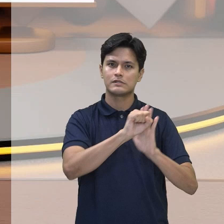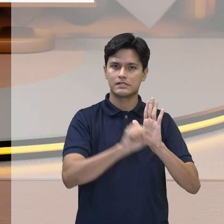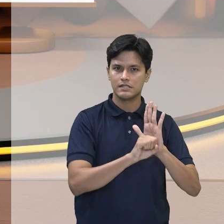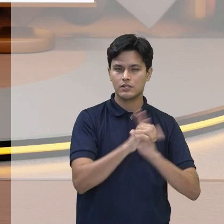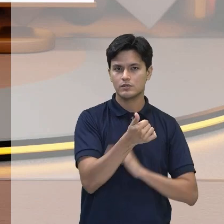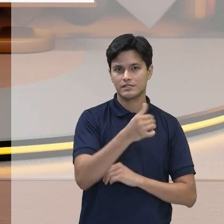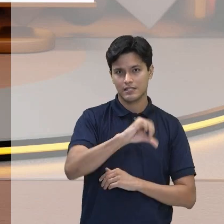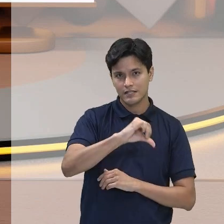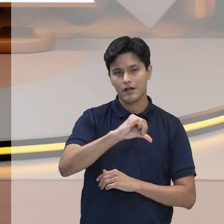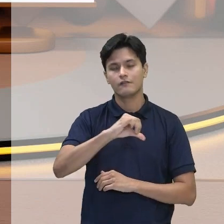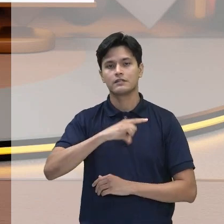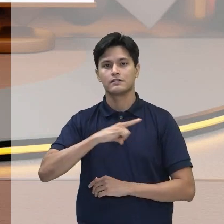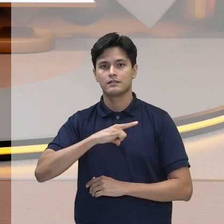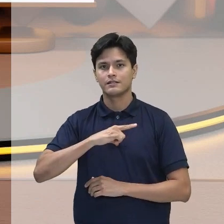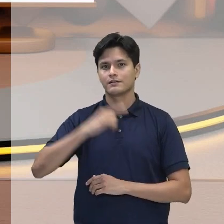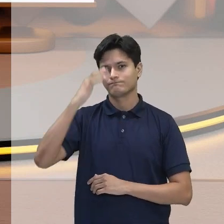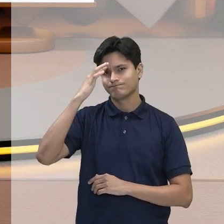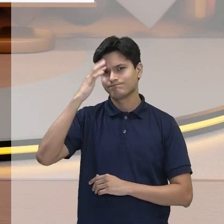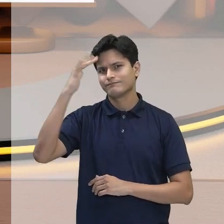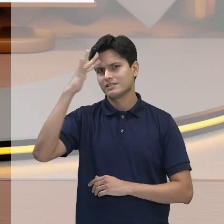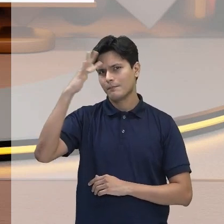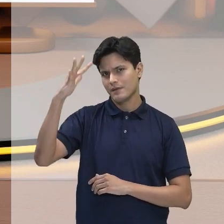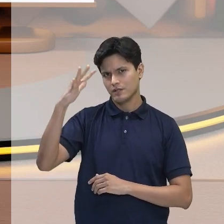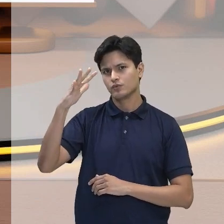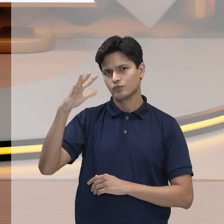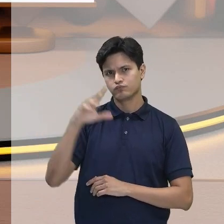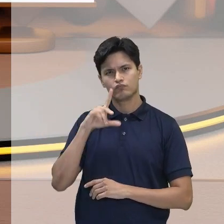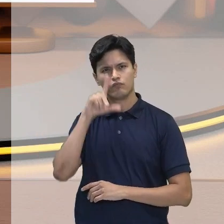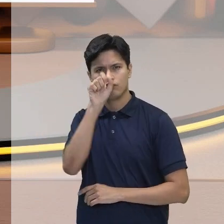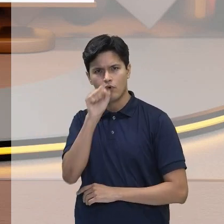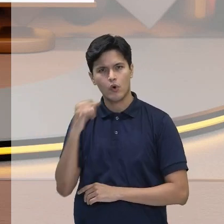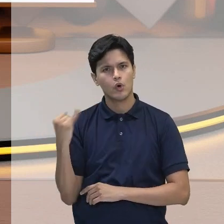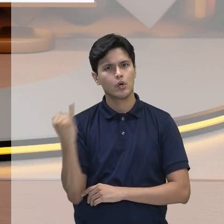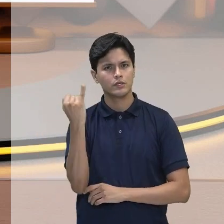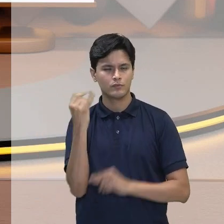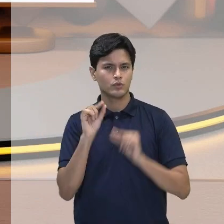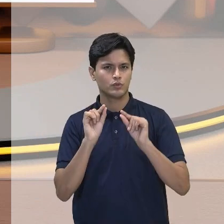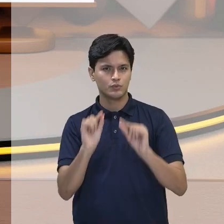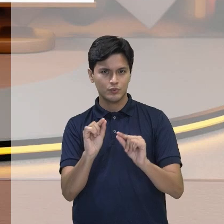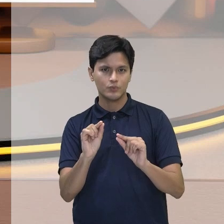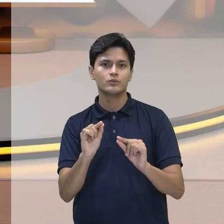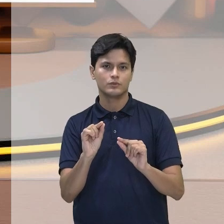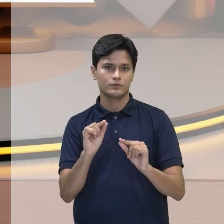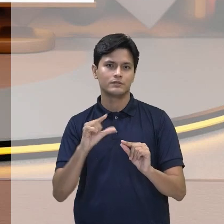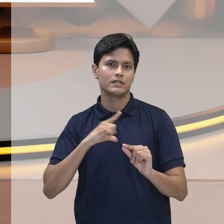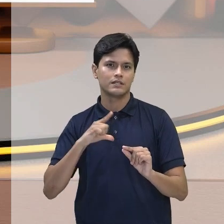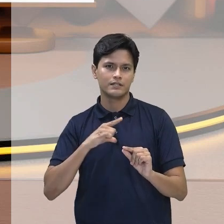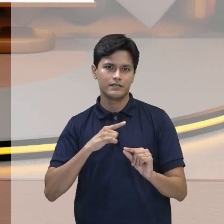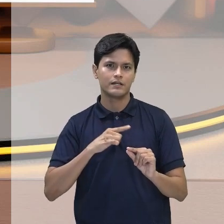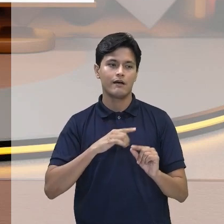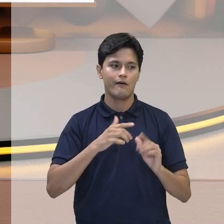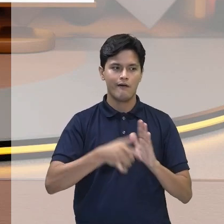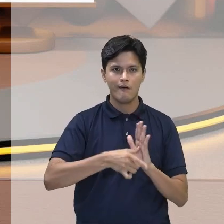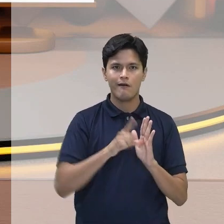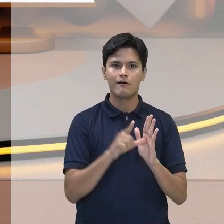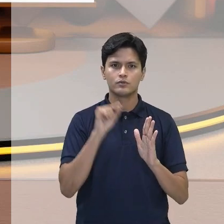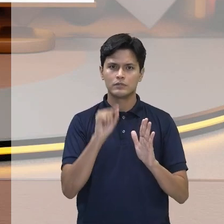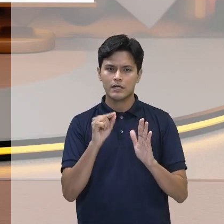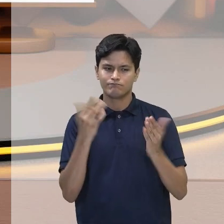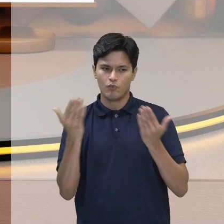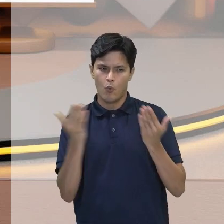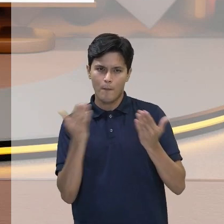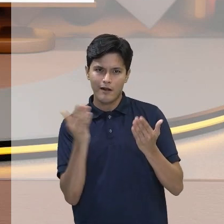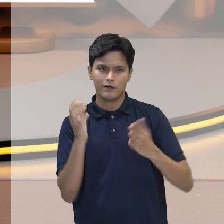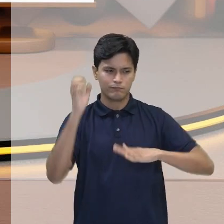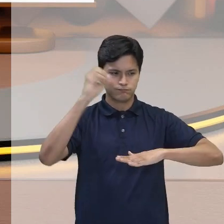seu pensamento, que é muito forte, né? Ele vai quebrar muitas barreiras ali, vai cair como uma bomba